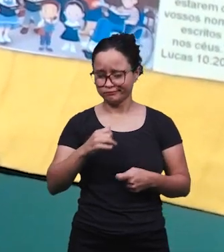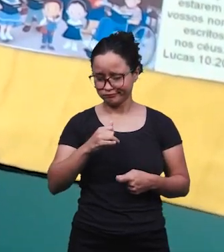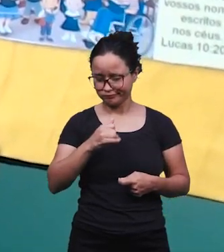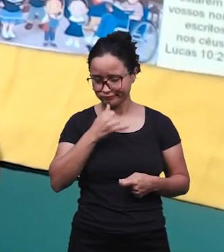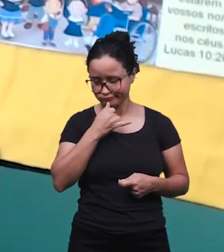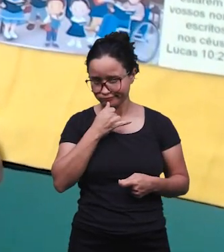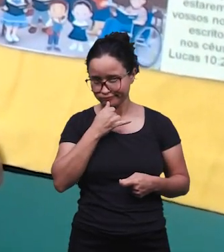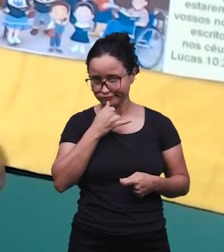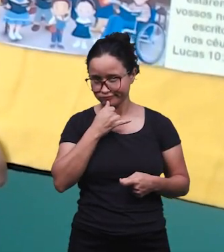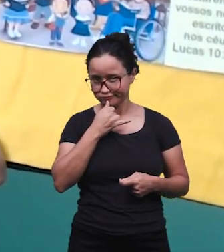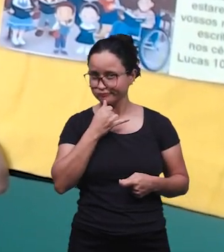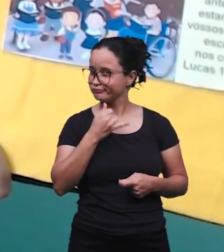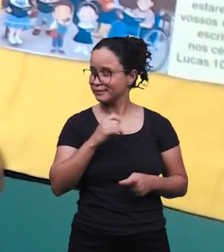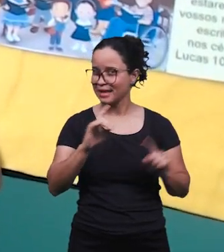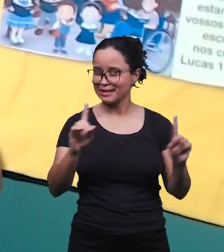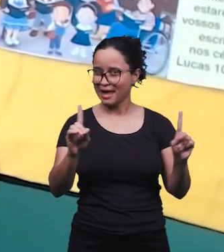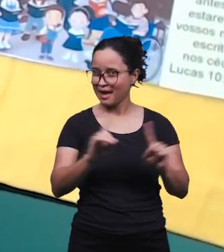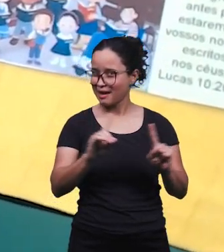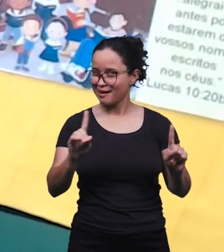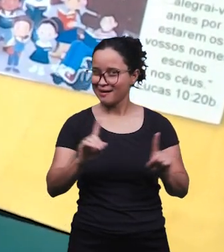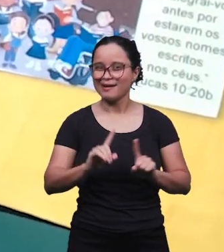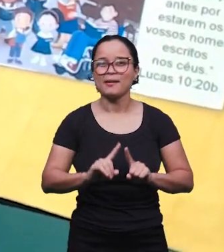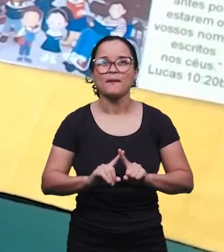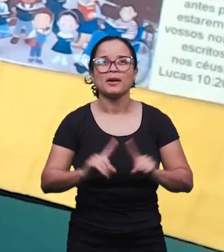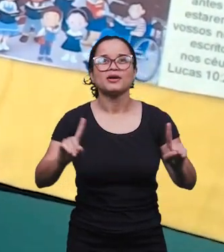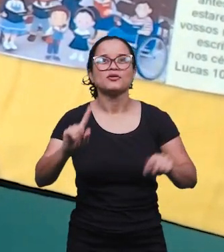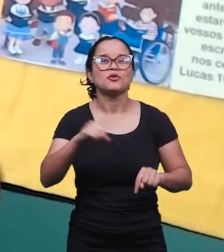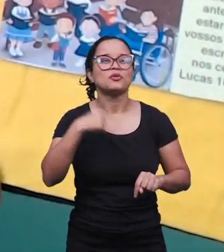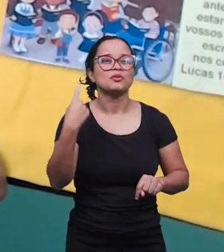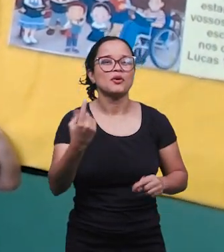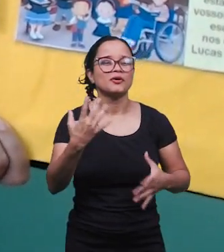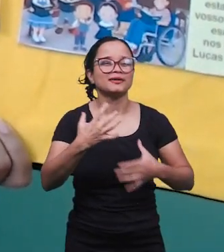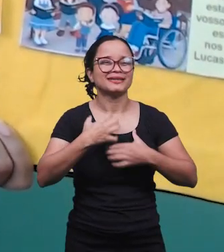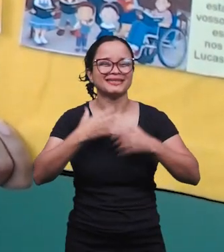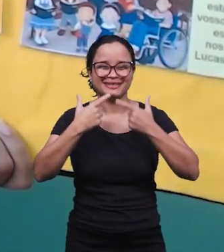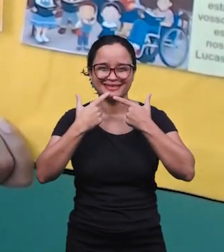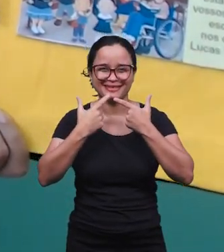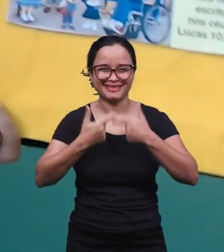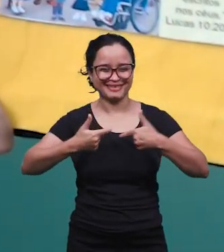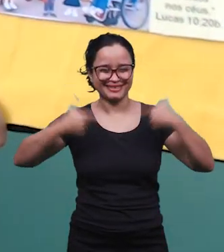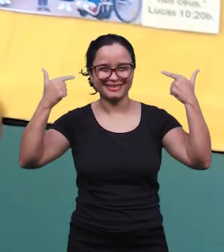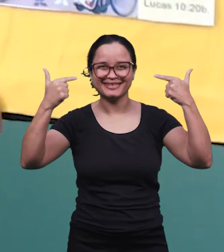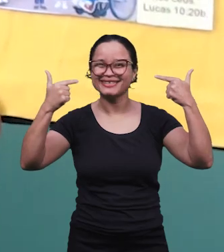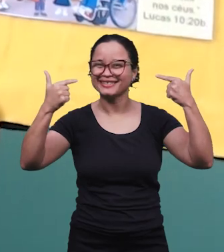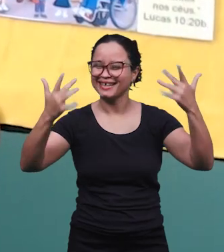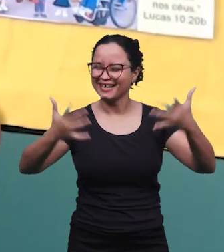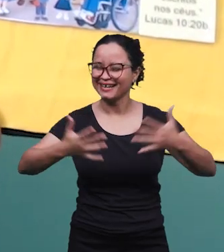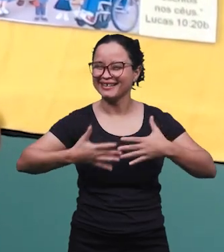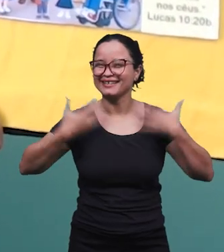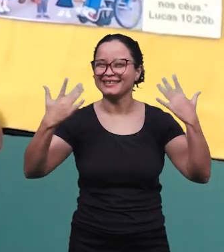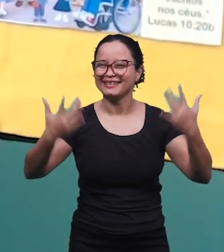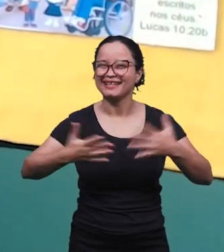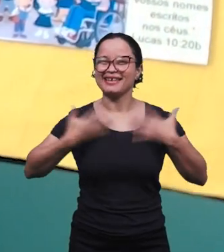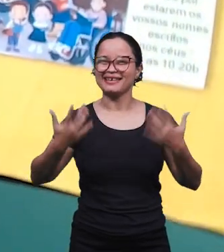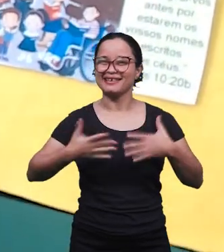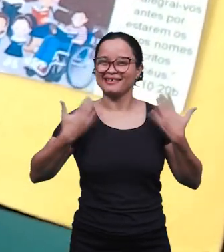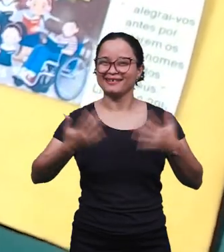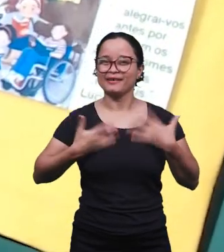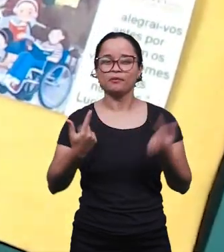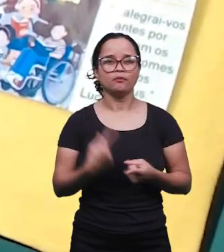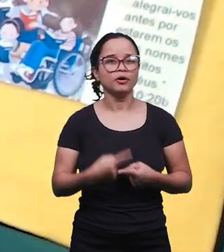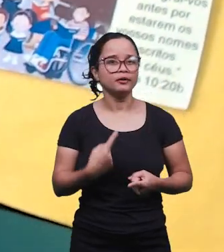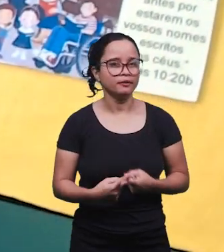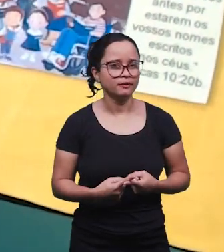precisamos estar muito tristes? Não, nós precisamos o quê? Estar o quê? Alegres,